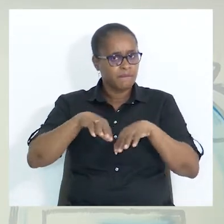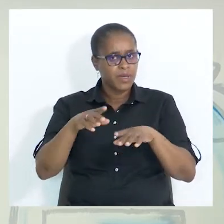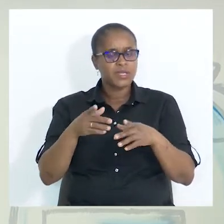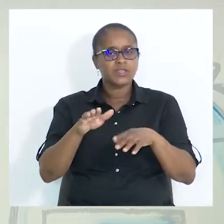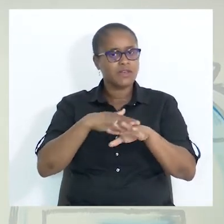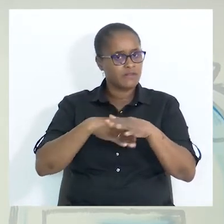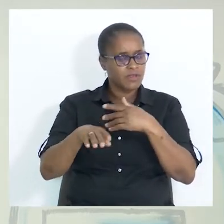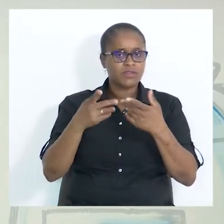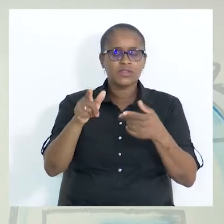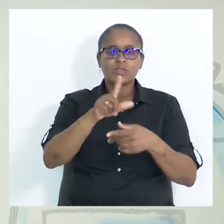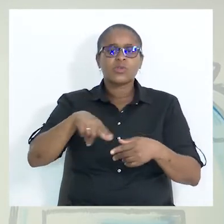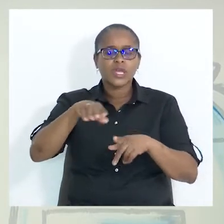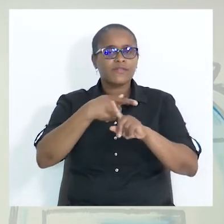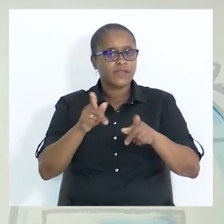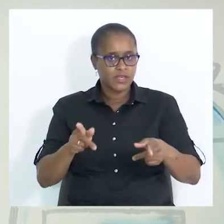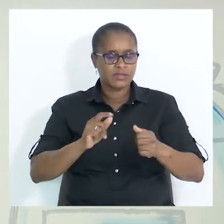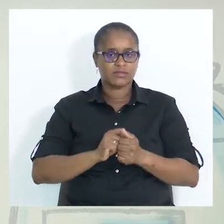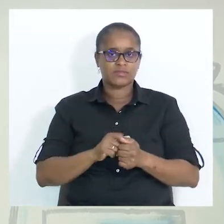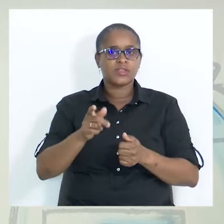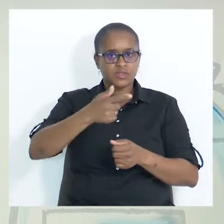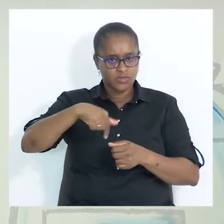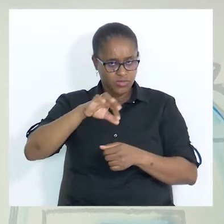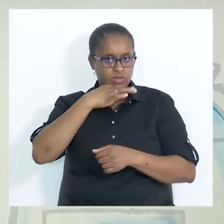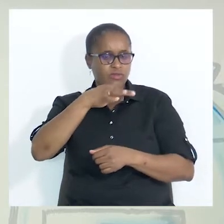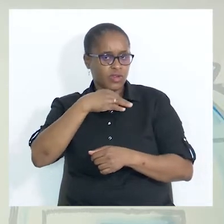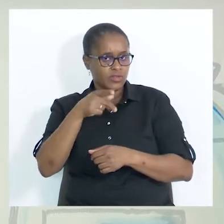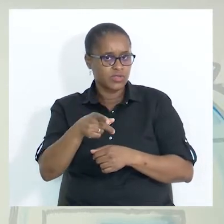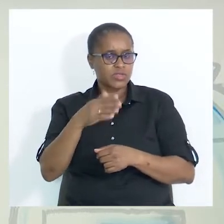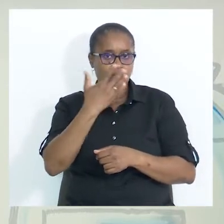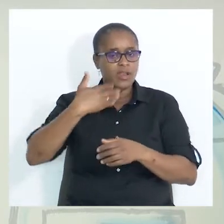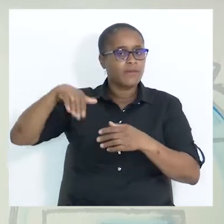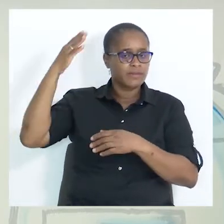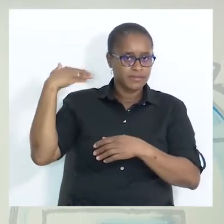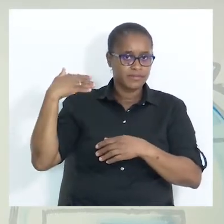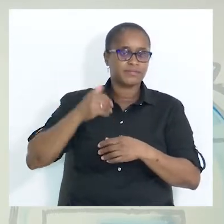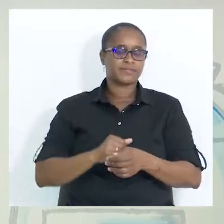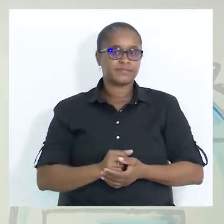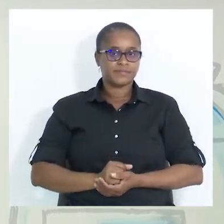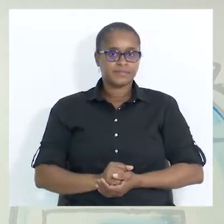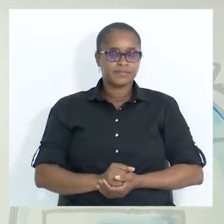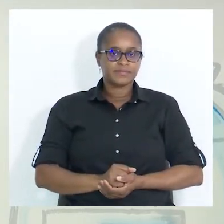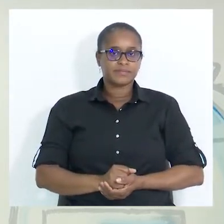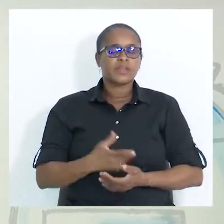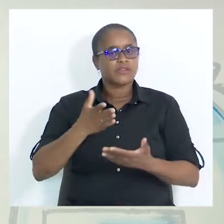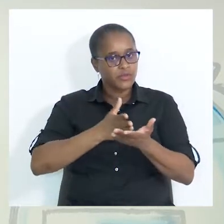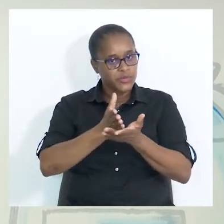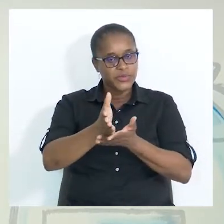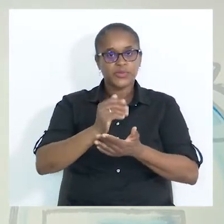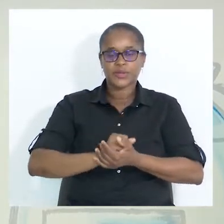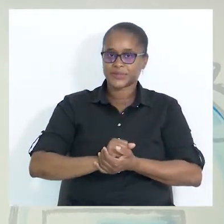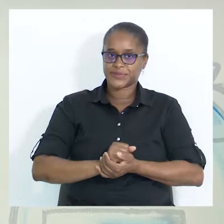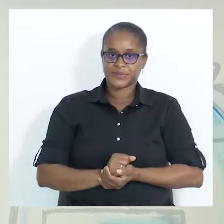mas realizadas em espaços diferentes. A gente falou disto na outra aula. Ele vai